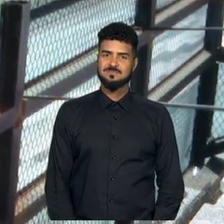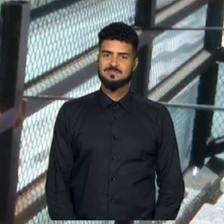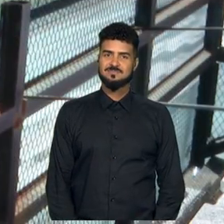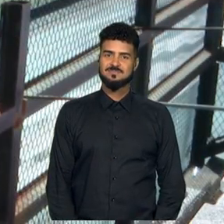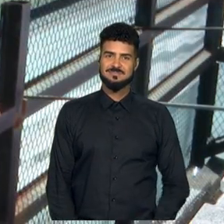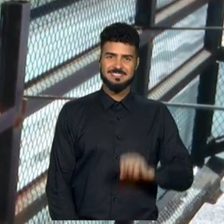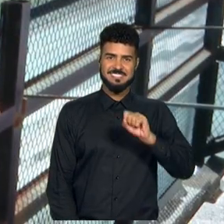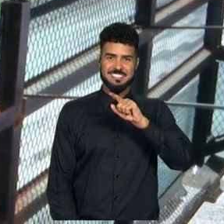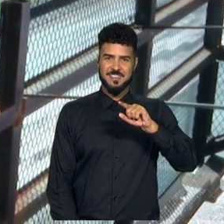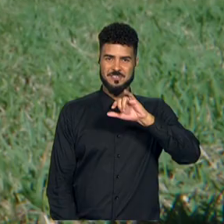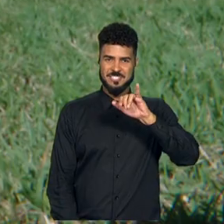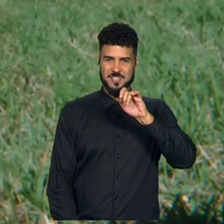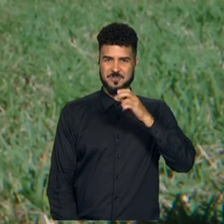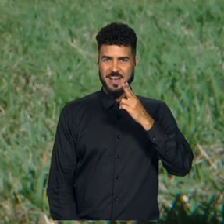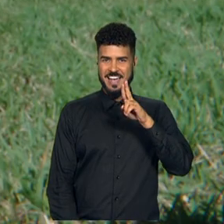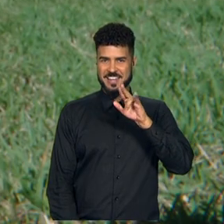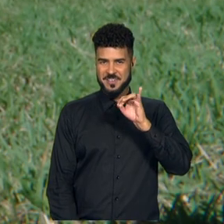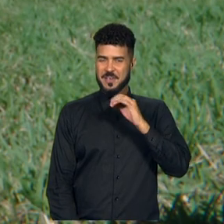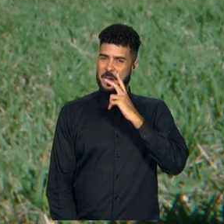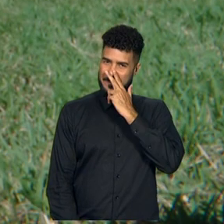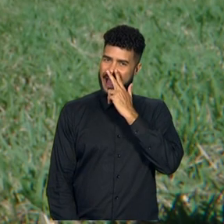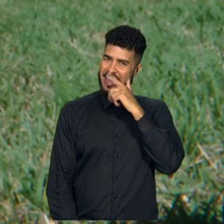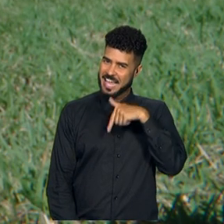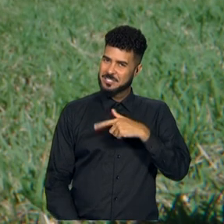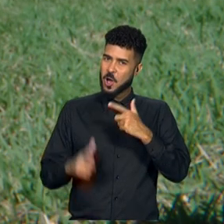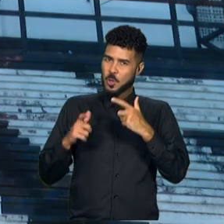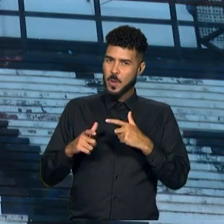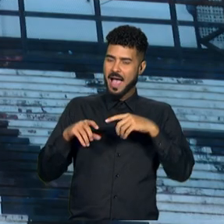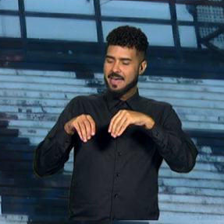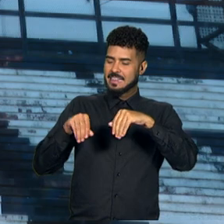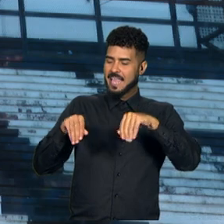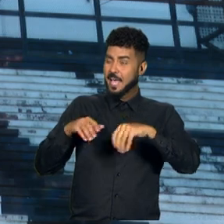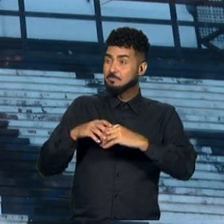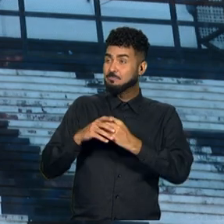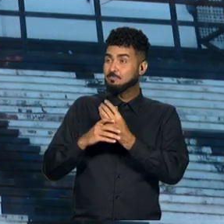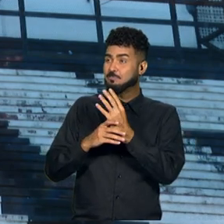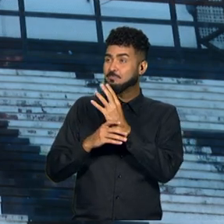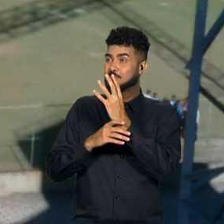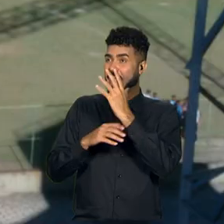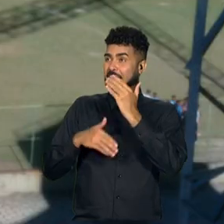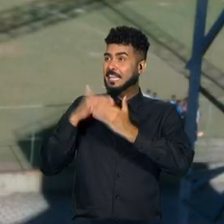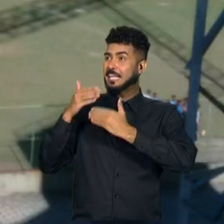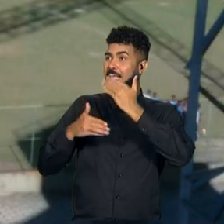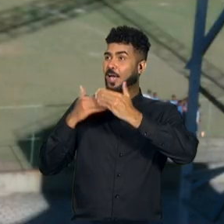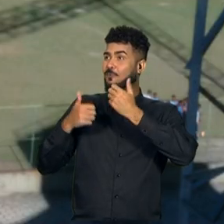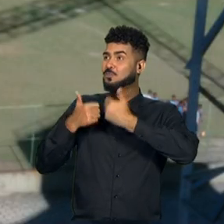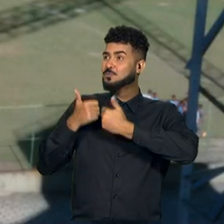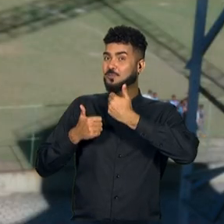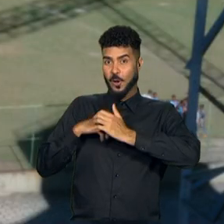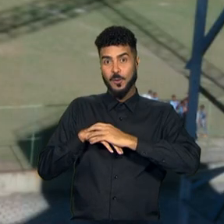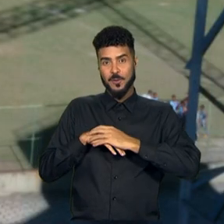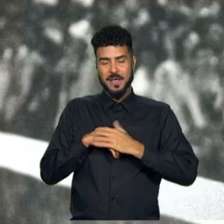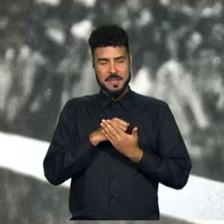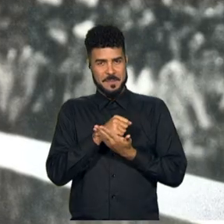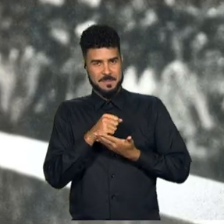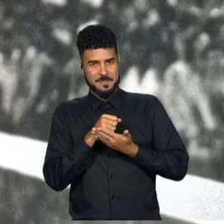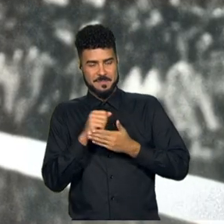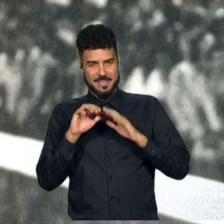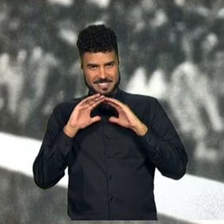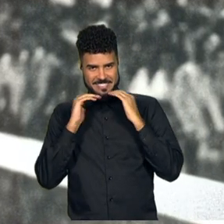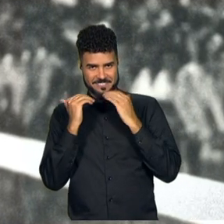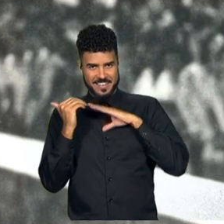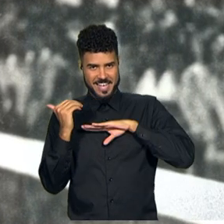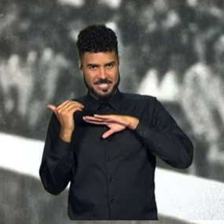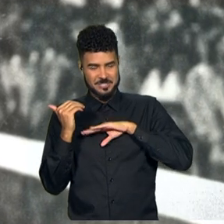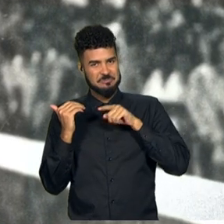São Januário parece realmente ser uma terra fértil ao desenvolvimento do futebol. A base do Vasco da Gama revelou